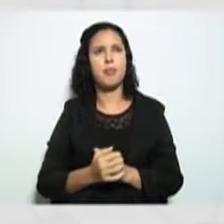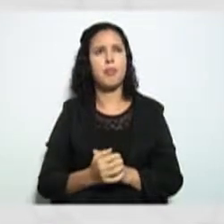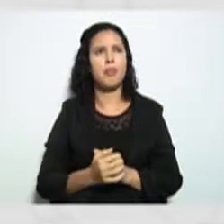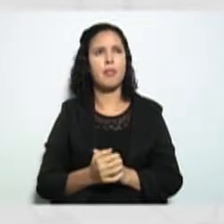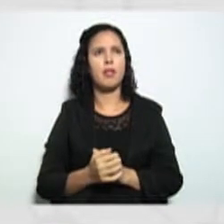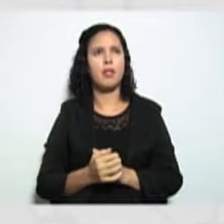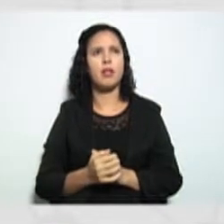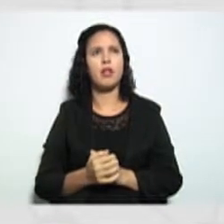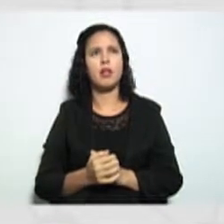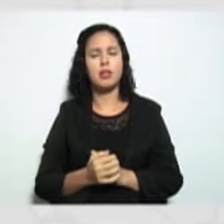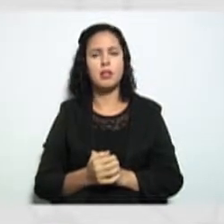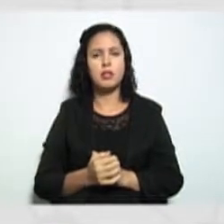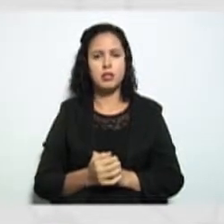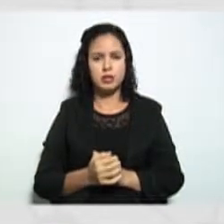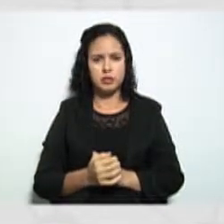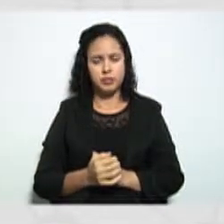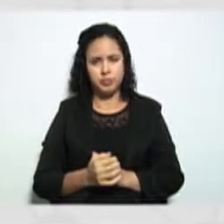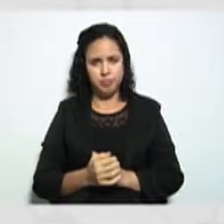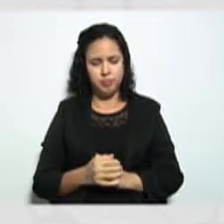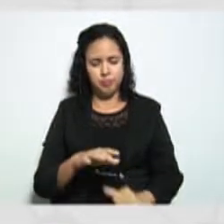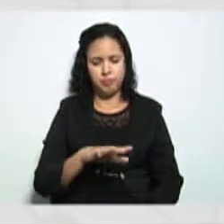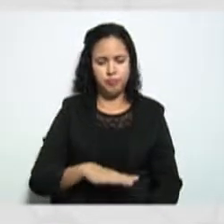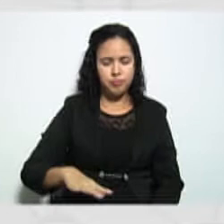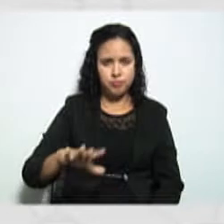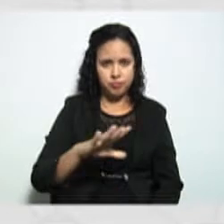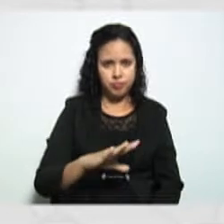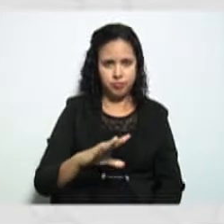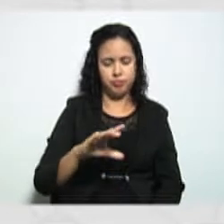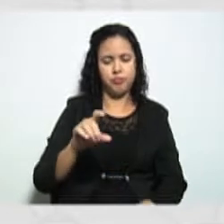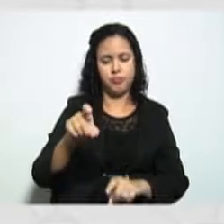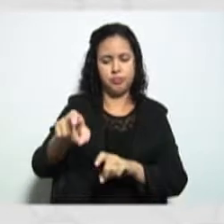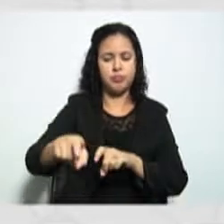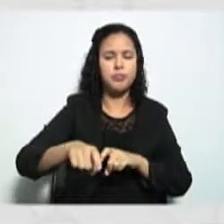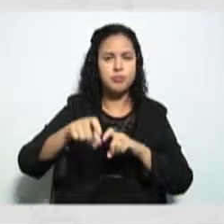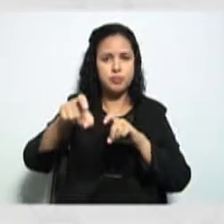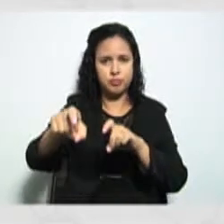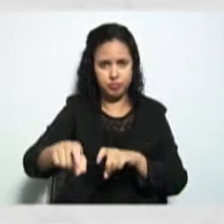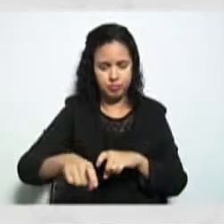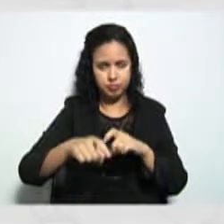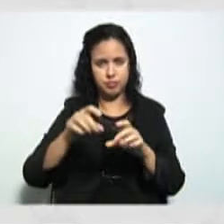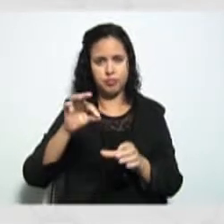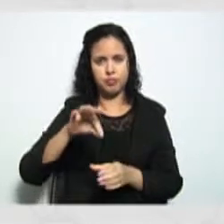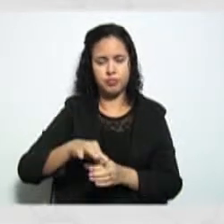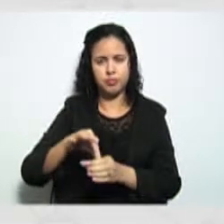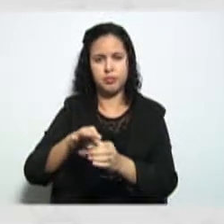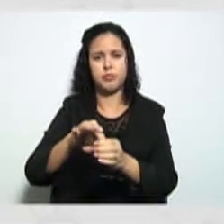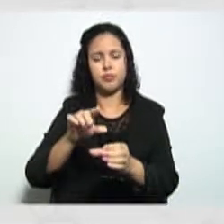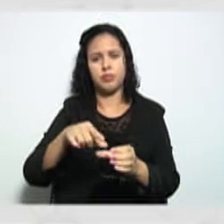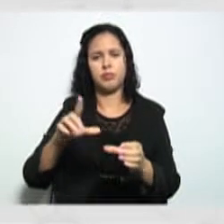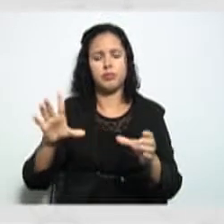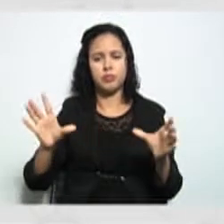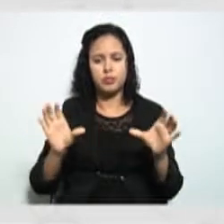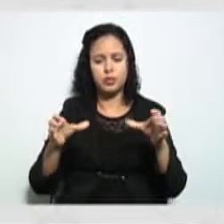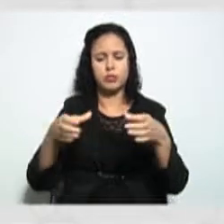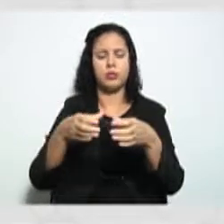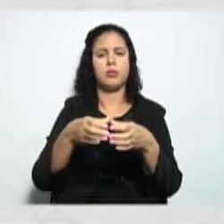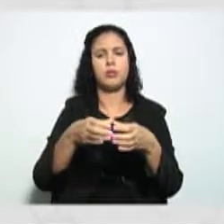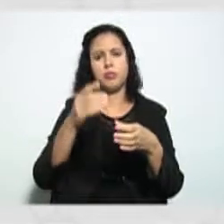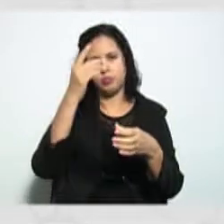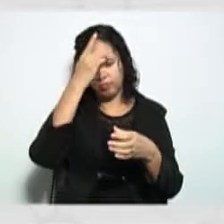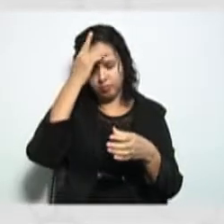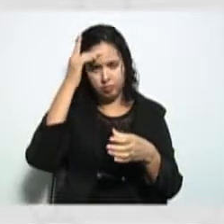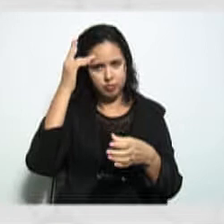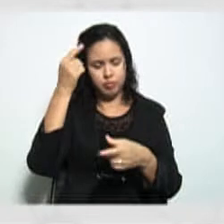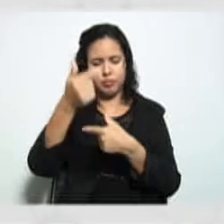agropecuário é formado pelas cooperativas de produtores rurais. São os produtores rurais que se reúnem, né, para fazer essas